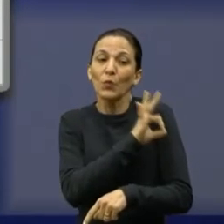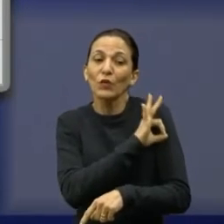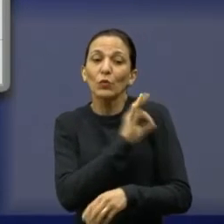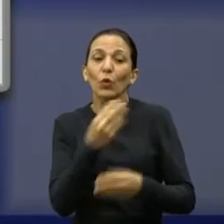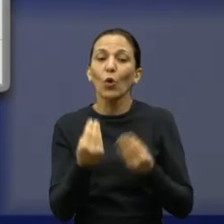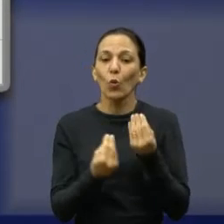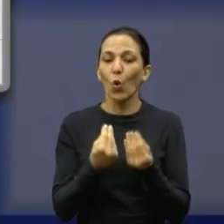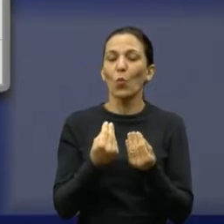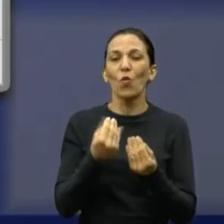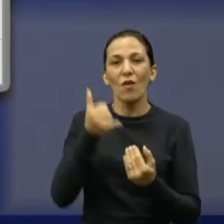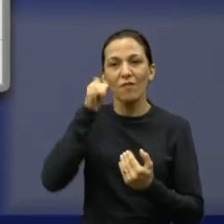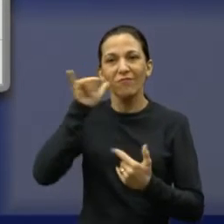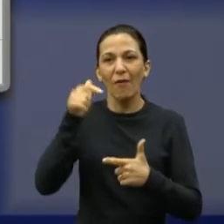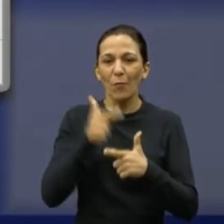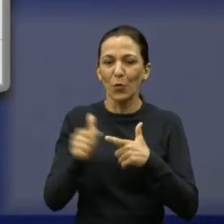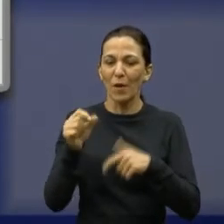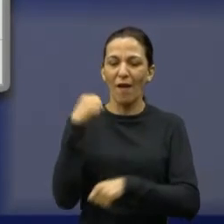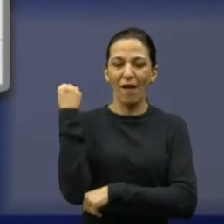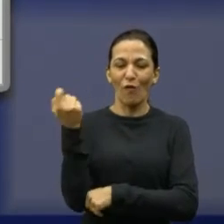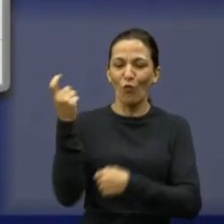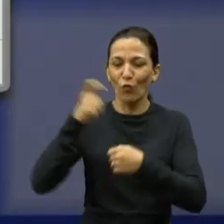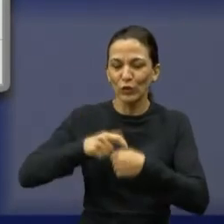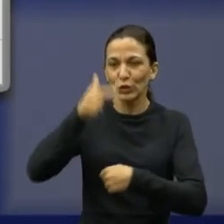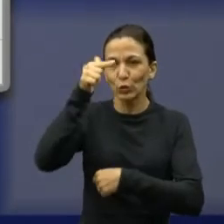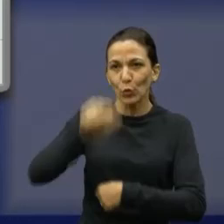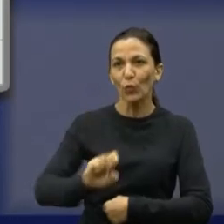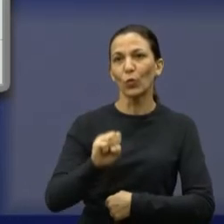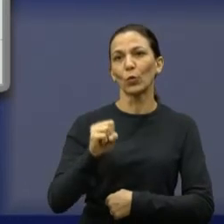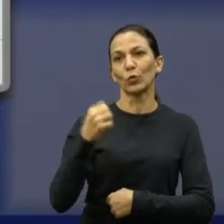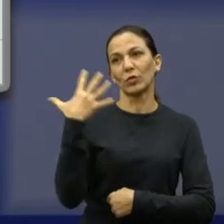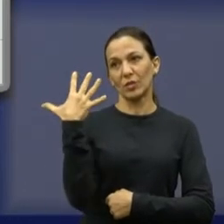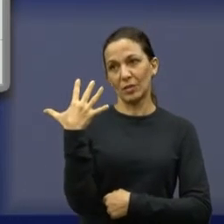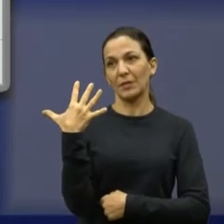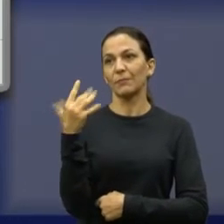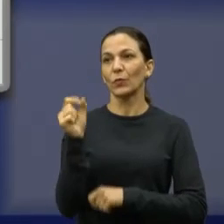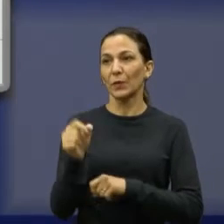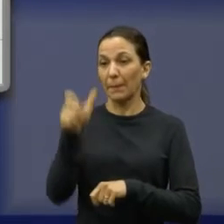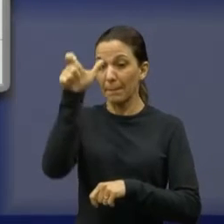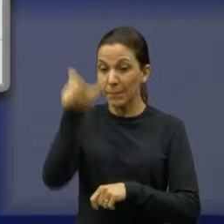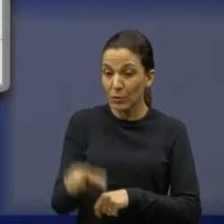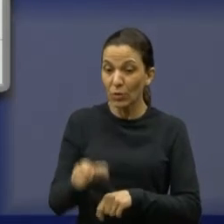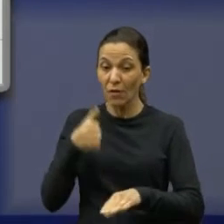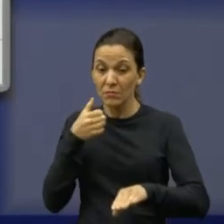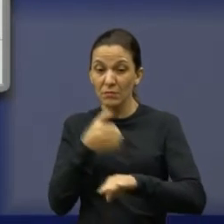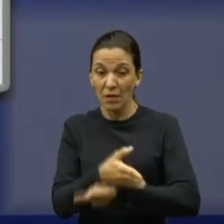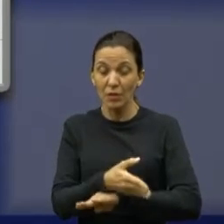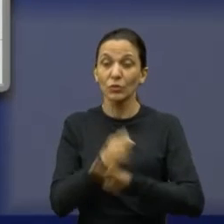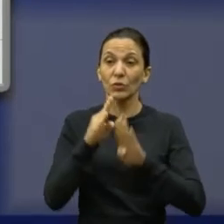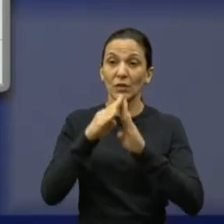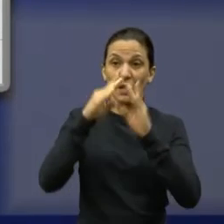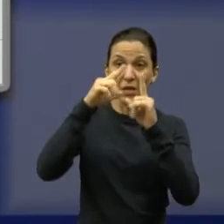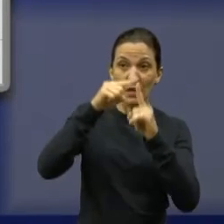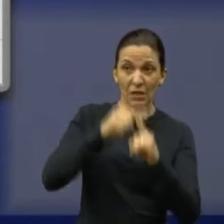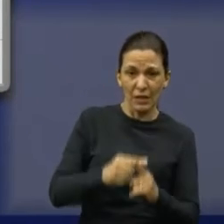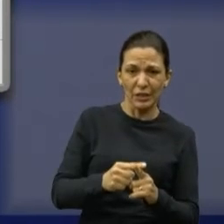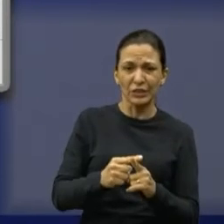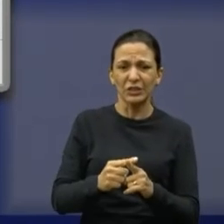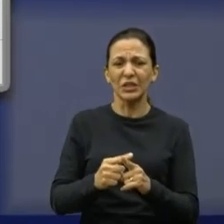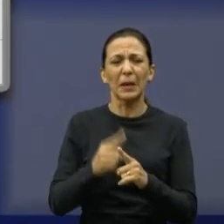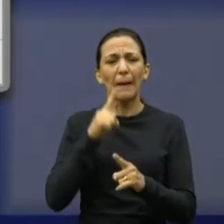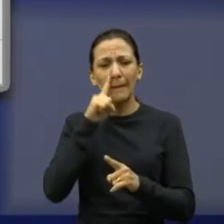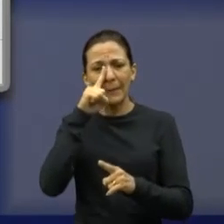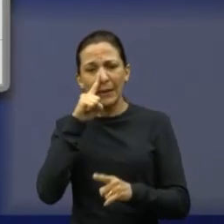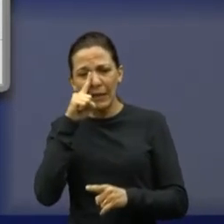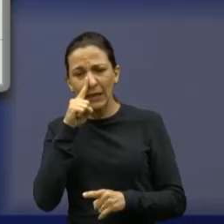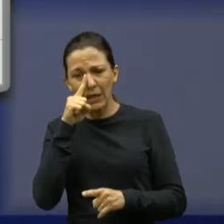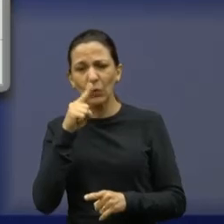que uma tragédia dessas volte a ocorrer? Vão permitir que os cidadãos que frequentam a igreja continuem correndo risco de vida